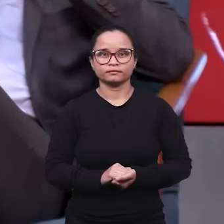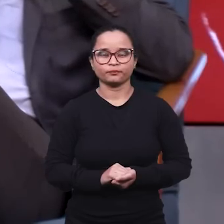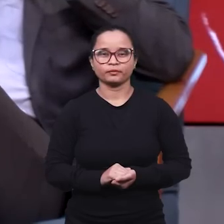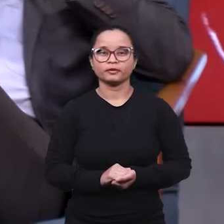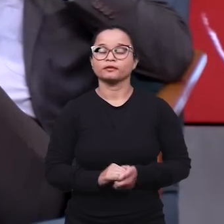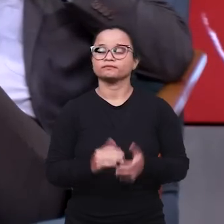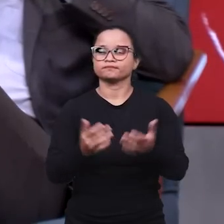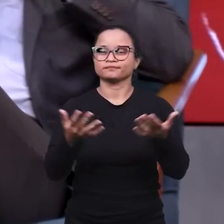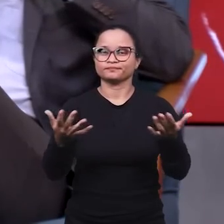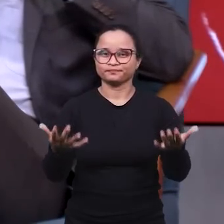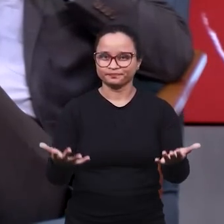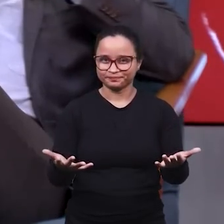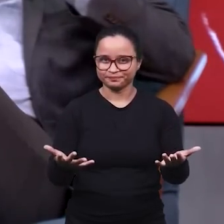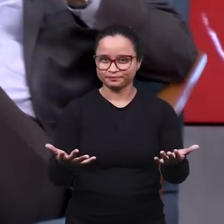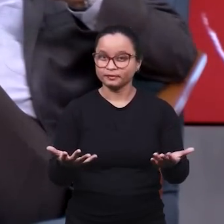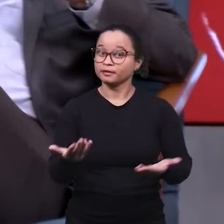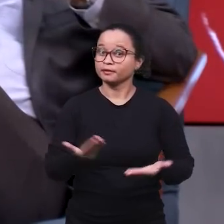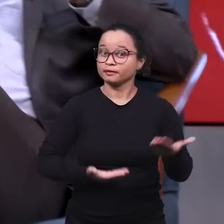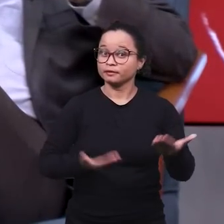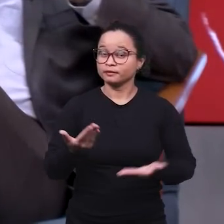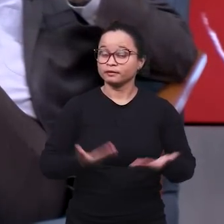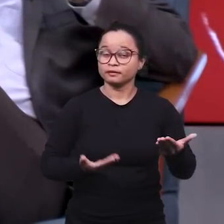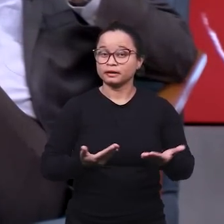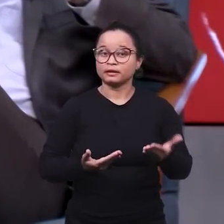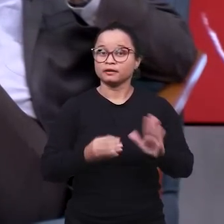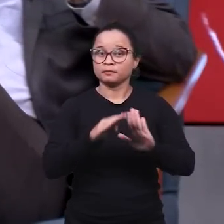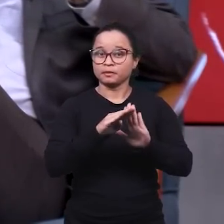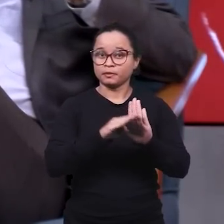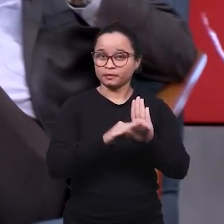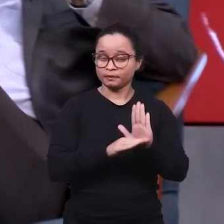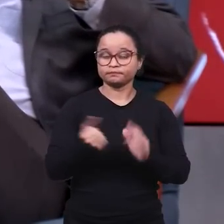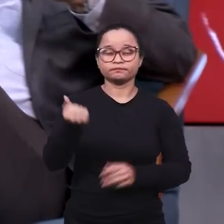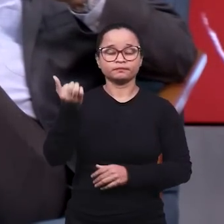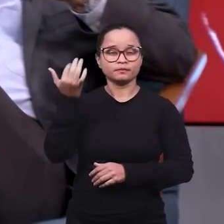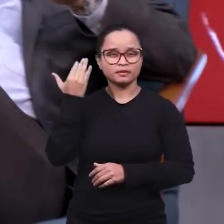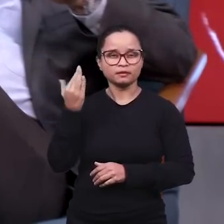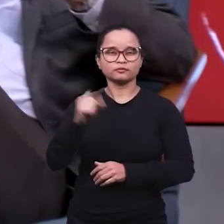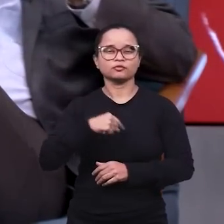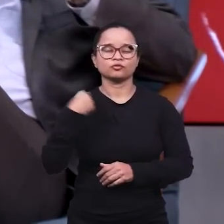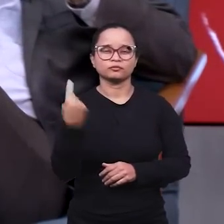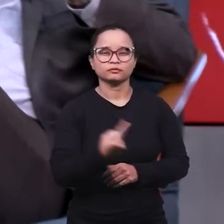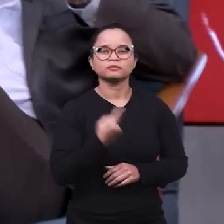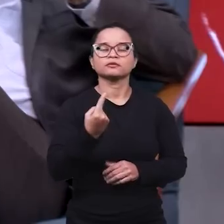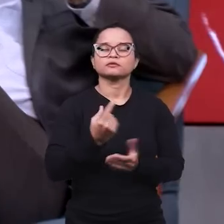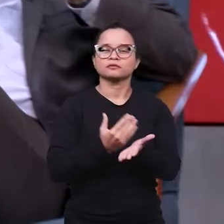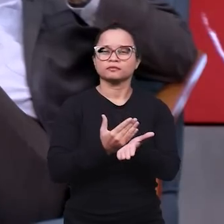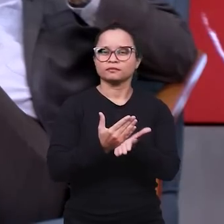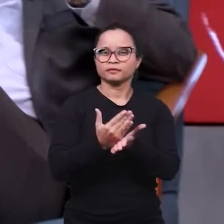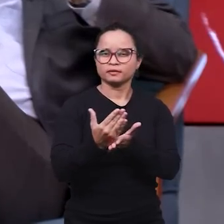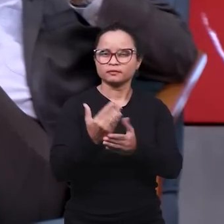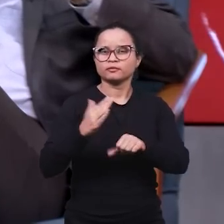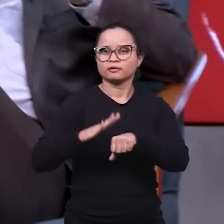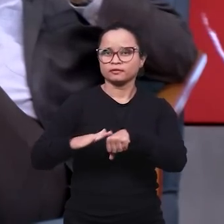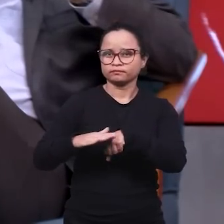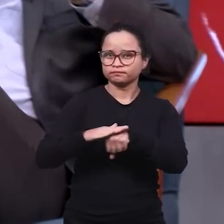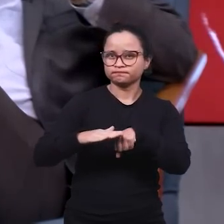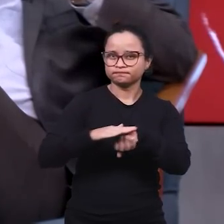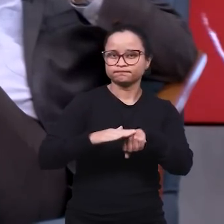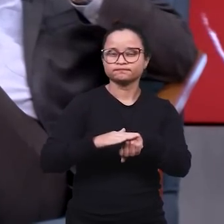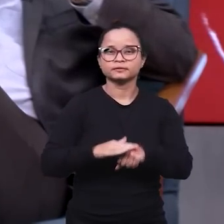Meus irmãos, no programa passado, nós começamos a falar